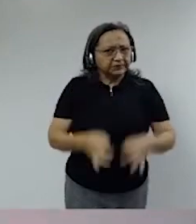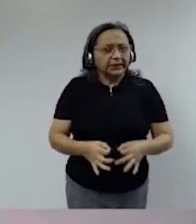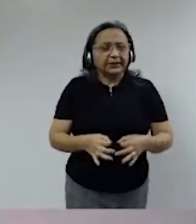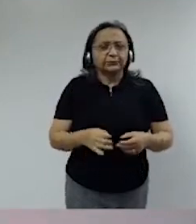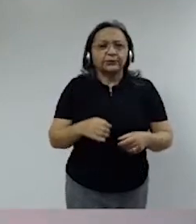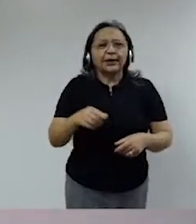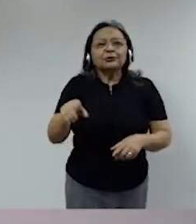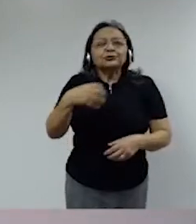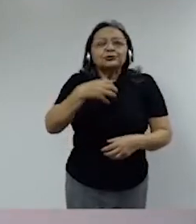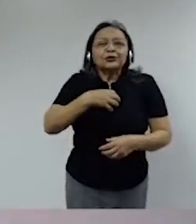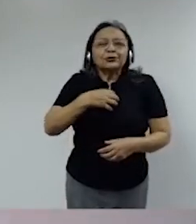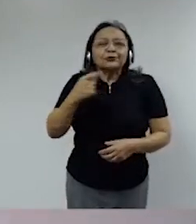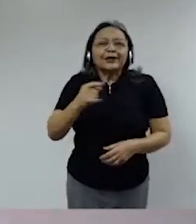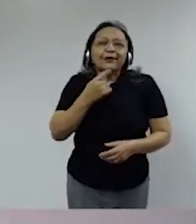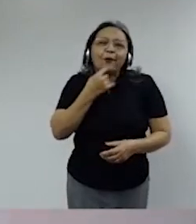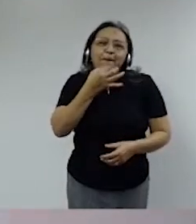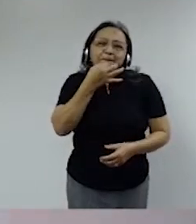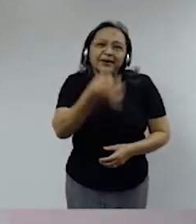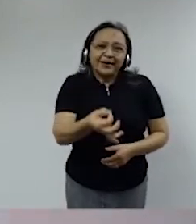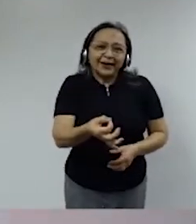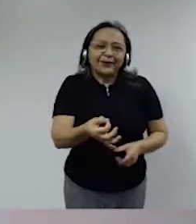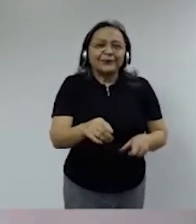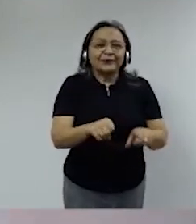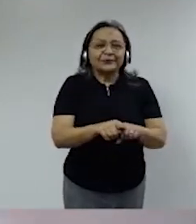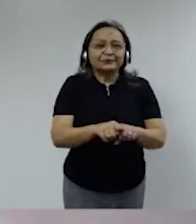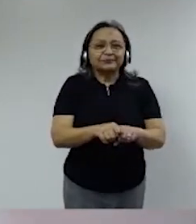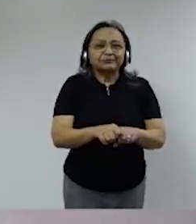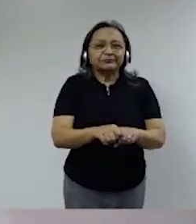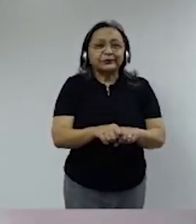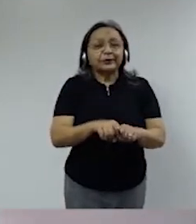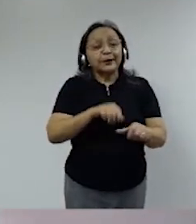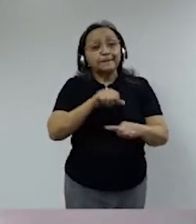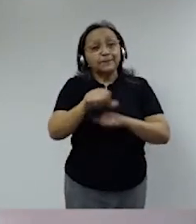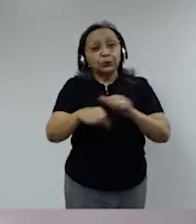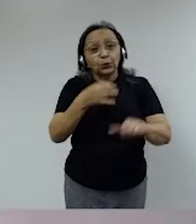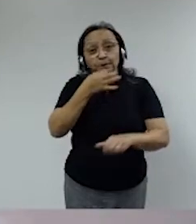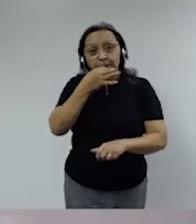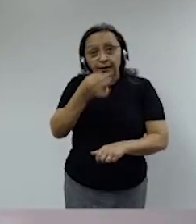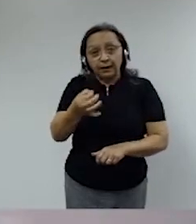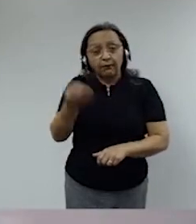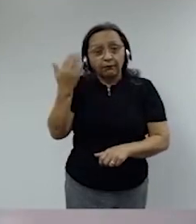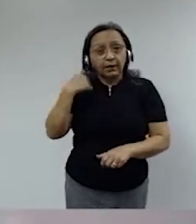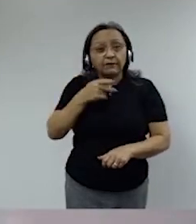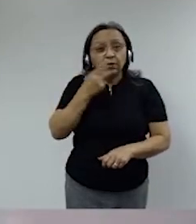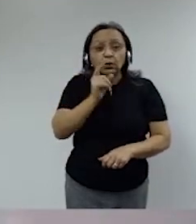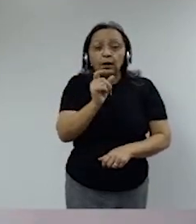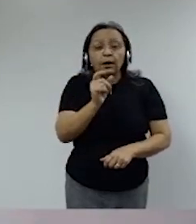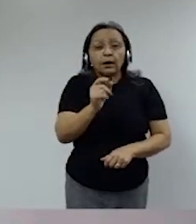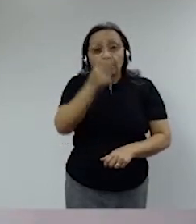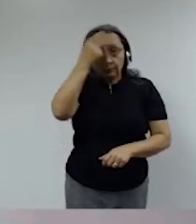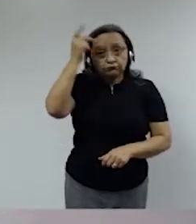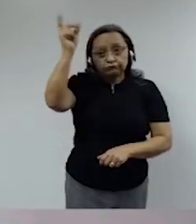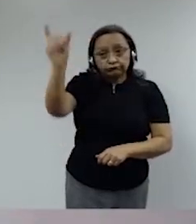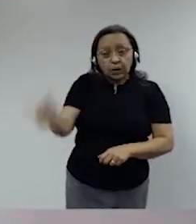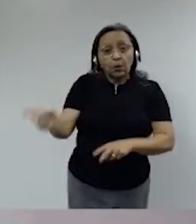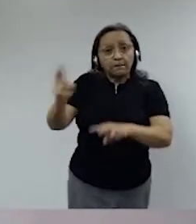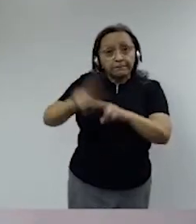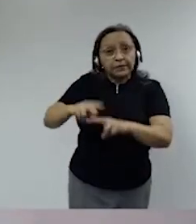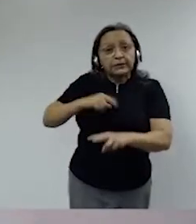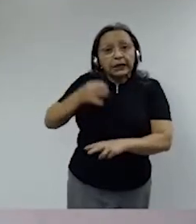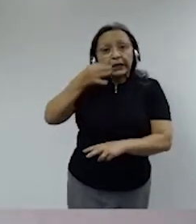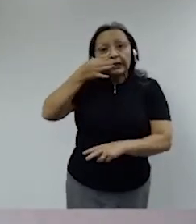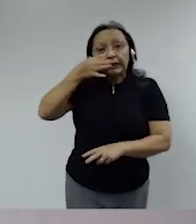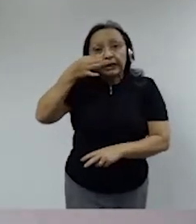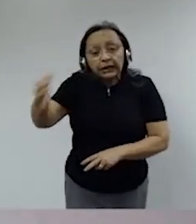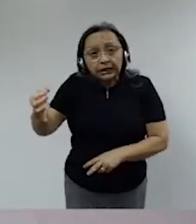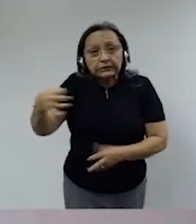essa maneira de se posicionar, né? Inclusive, quando ele mudou a posição dele, ele chegou a dizer que o réu tinha interesse na pena como expiação